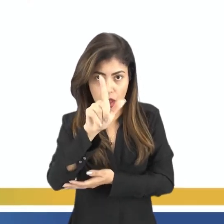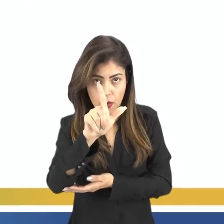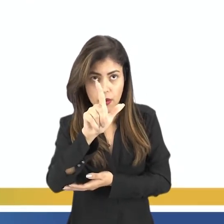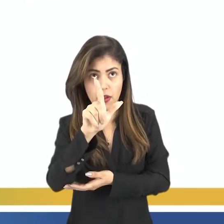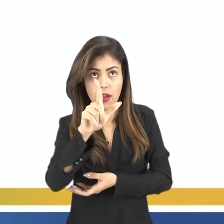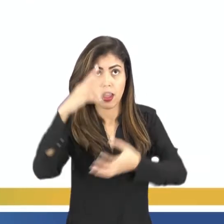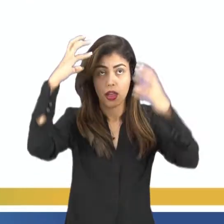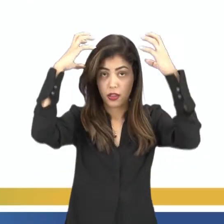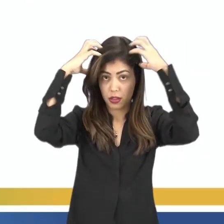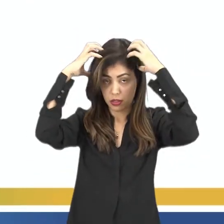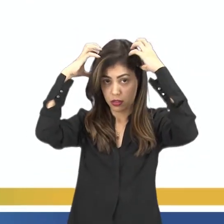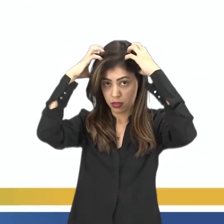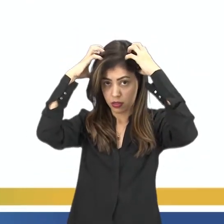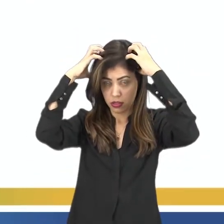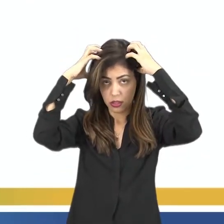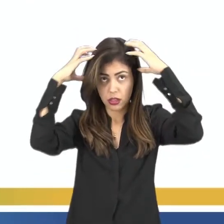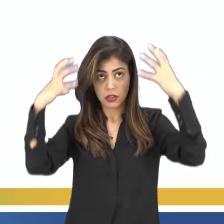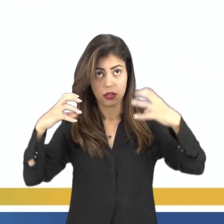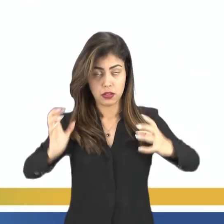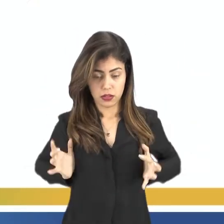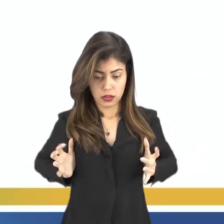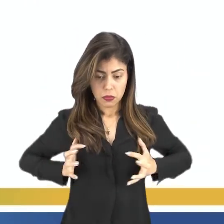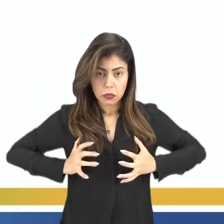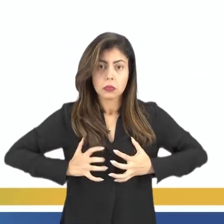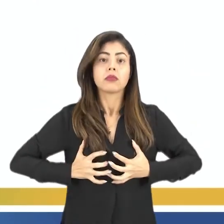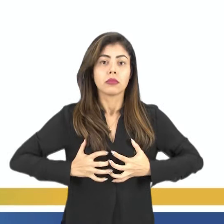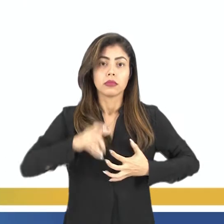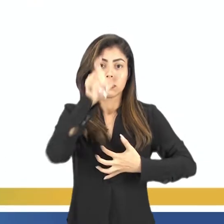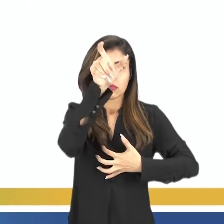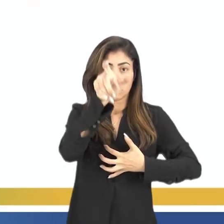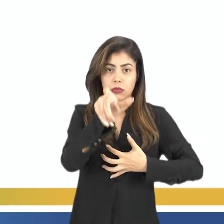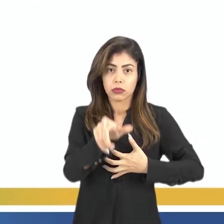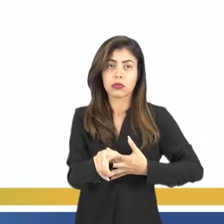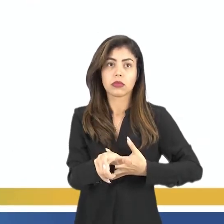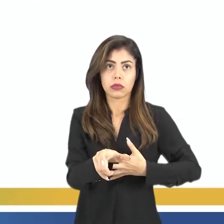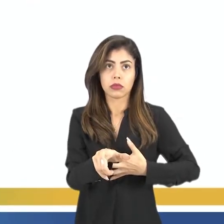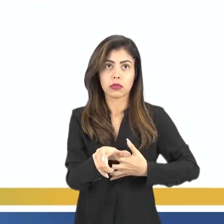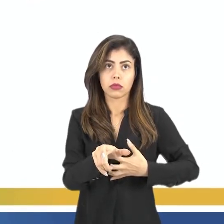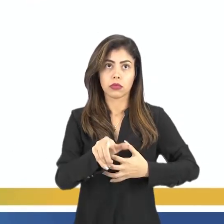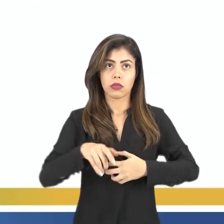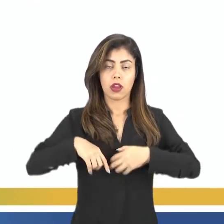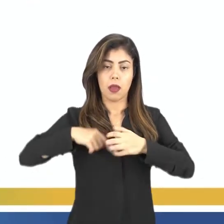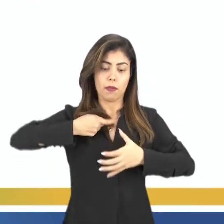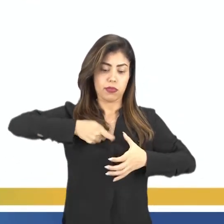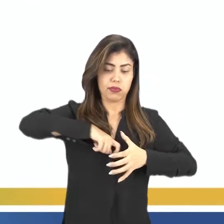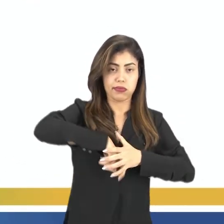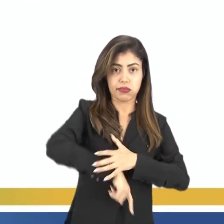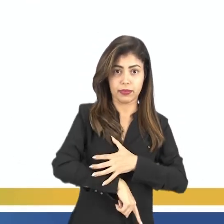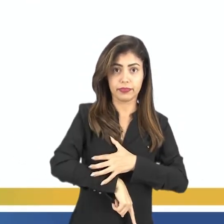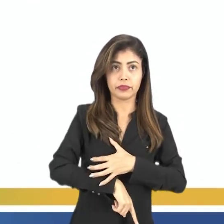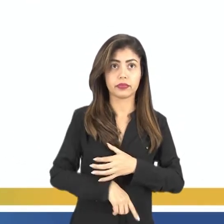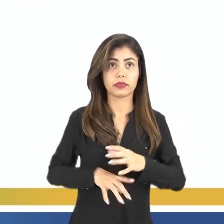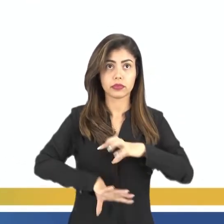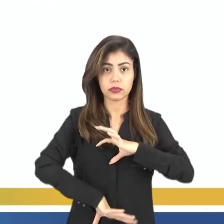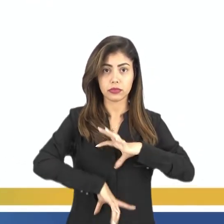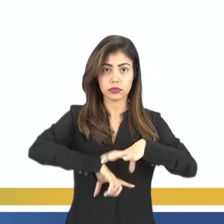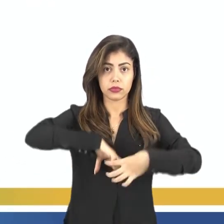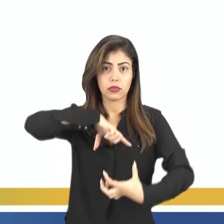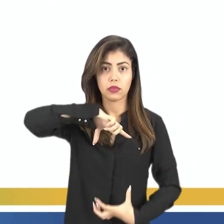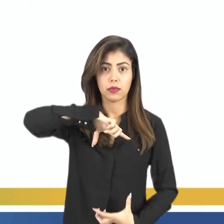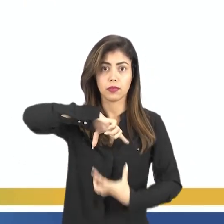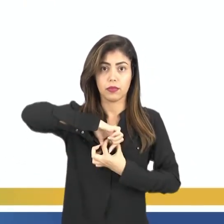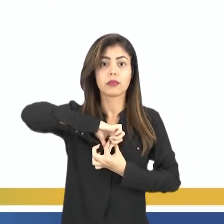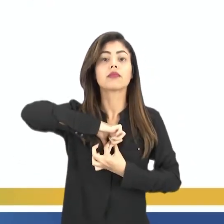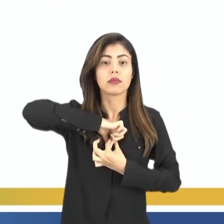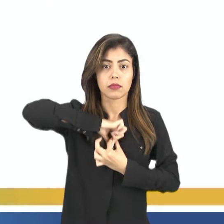pelo crânio, né, pelas costelas, pela coluna vertebral e pelo externo, e ligados a esse